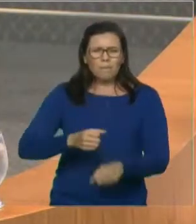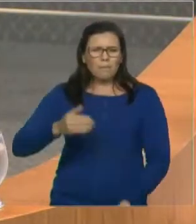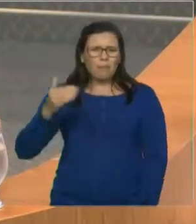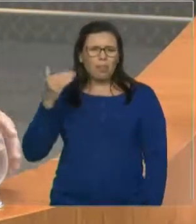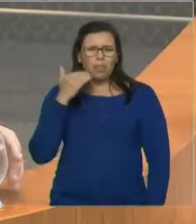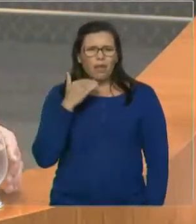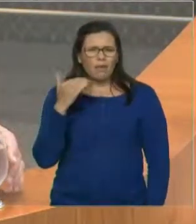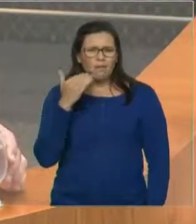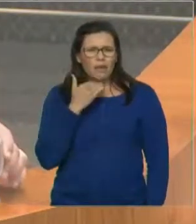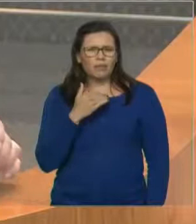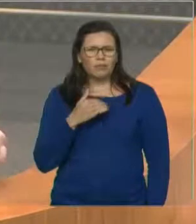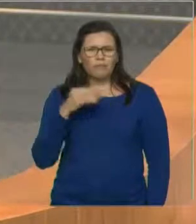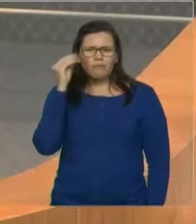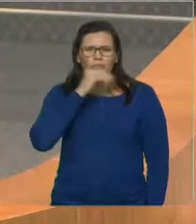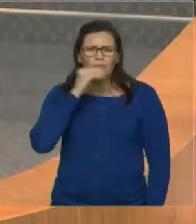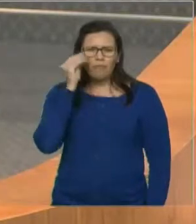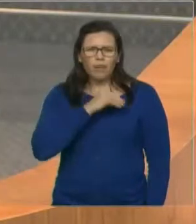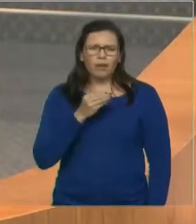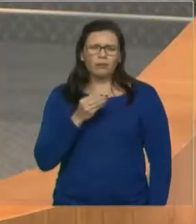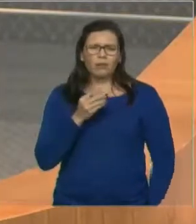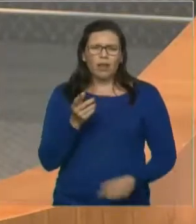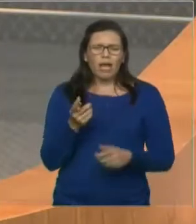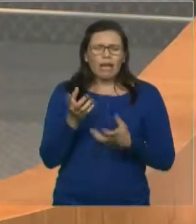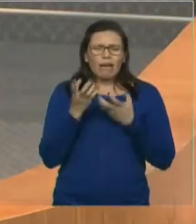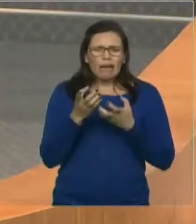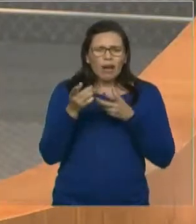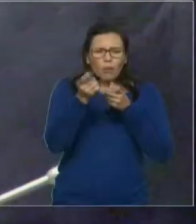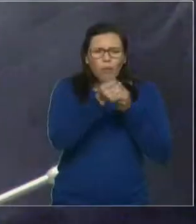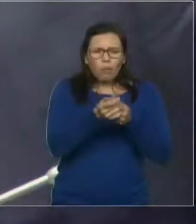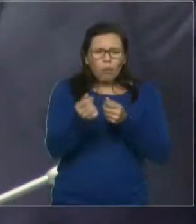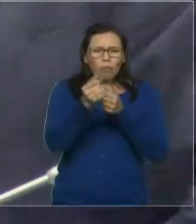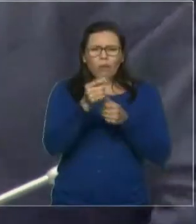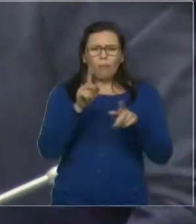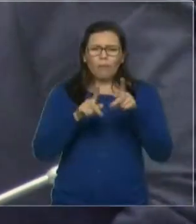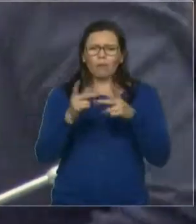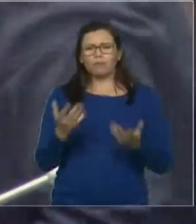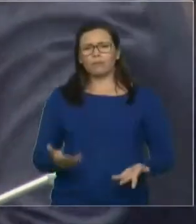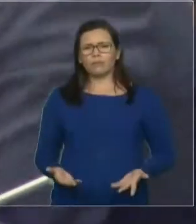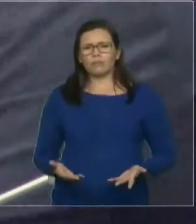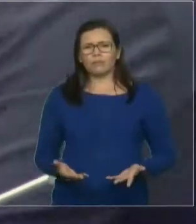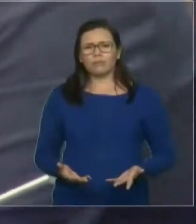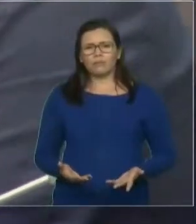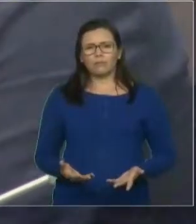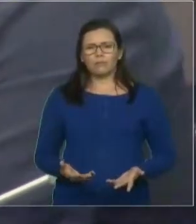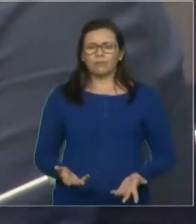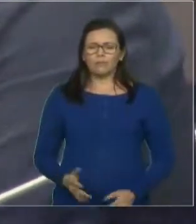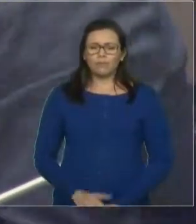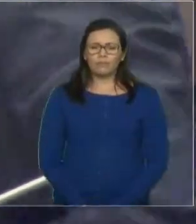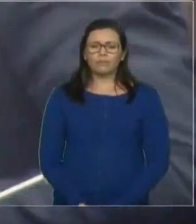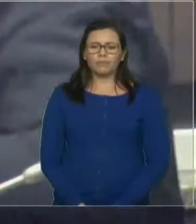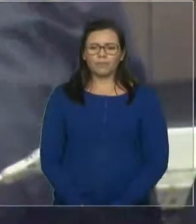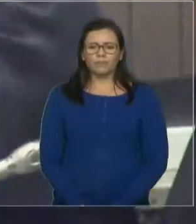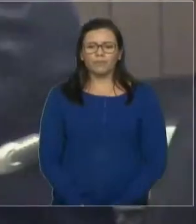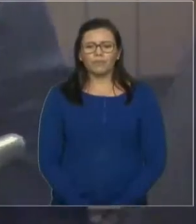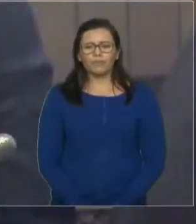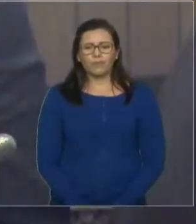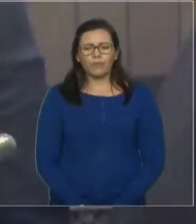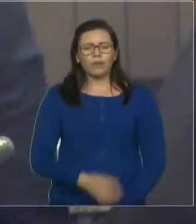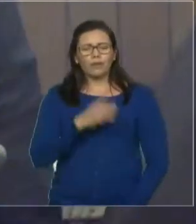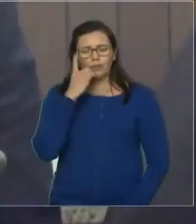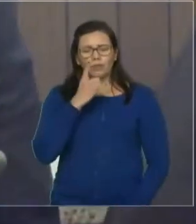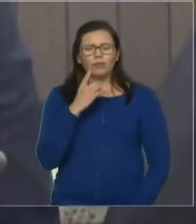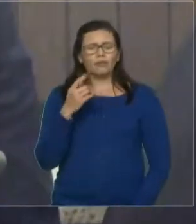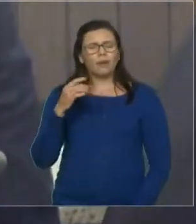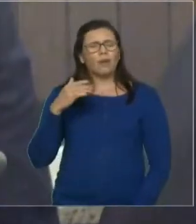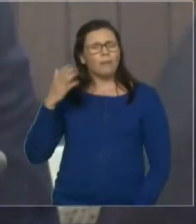Deputado, com a parte. Deputado Vinícius, é uma pauta desde o início do nosso mandato, 2015. Qual é a ação do DENIT? E